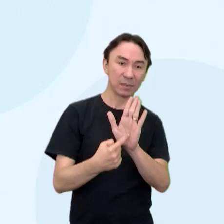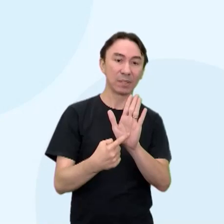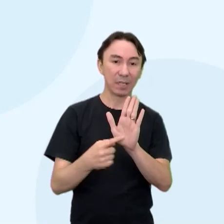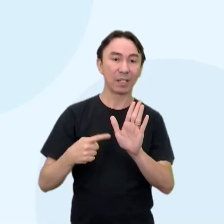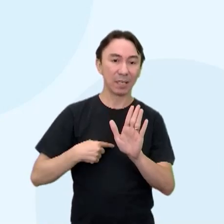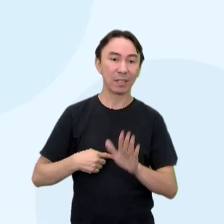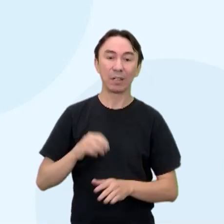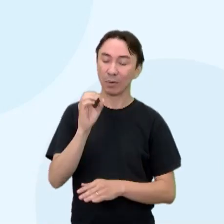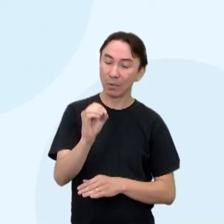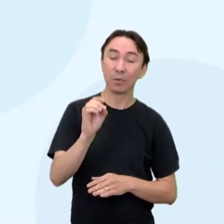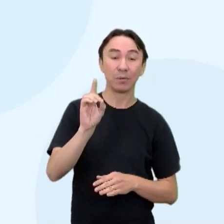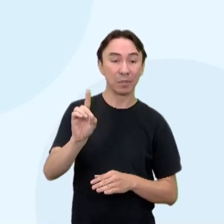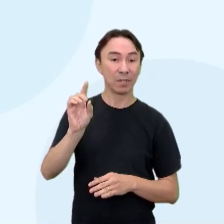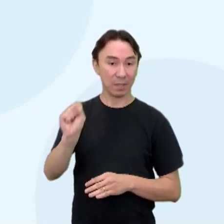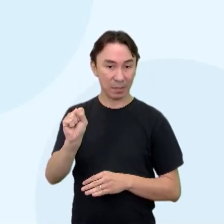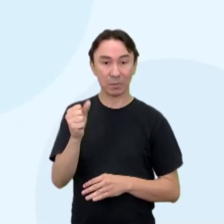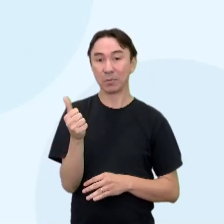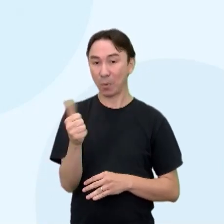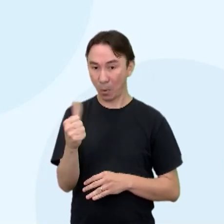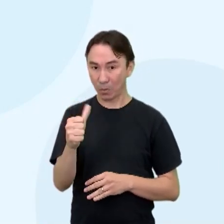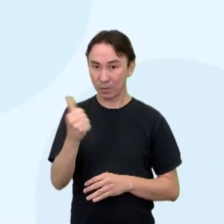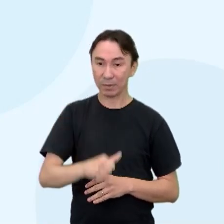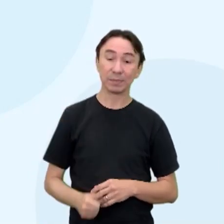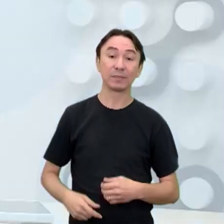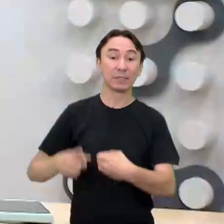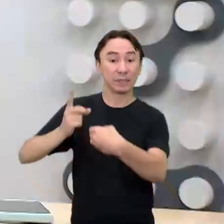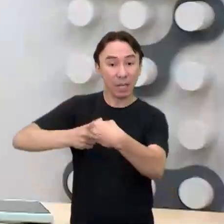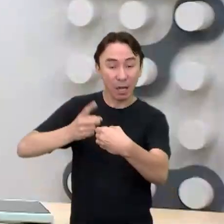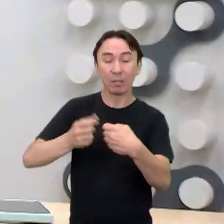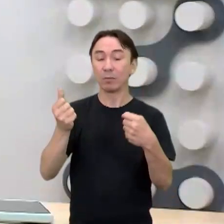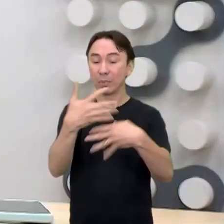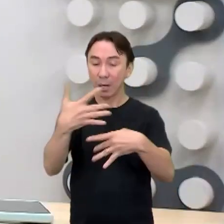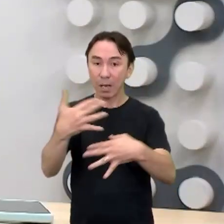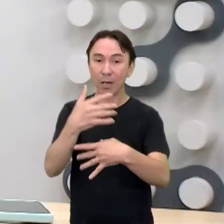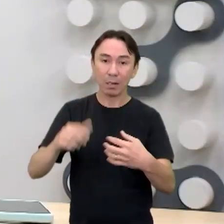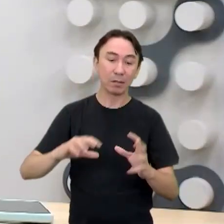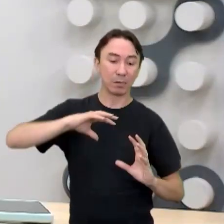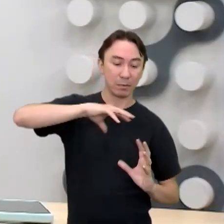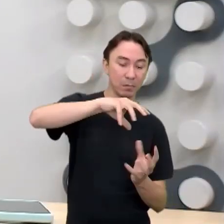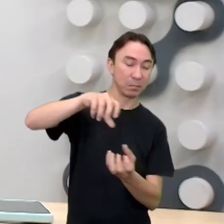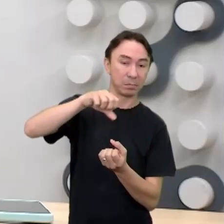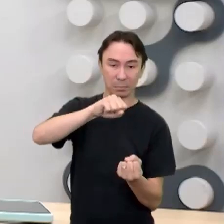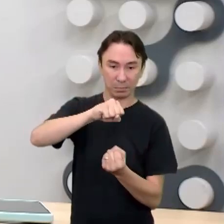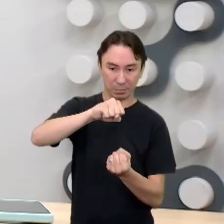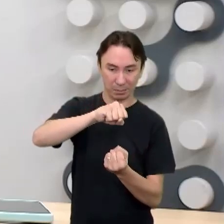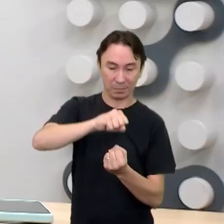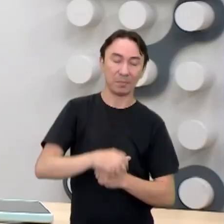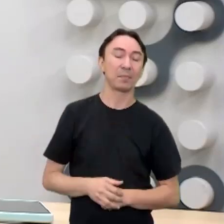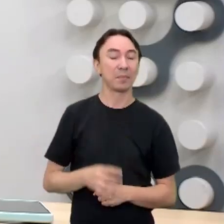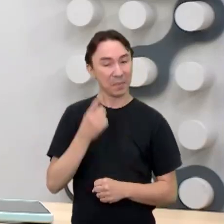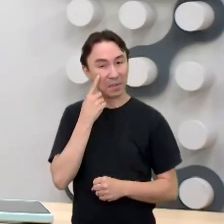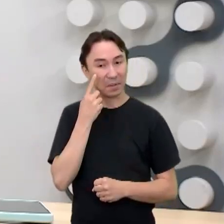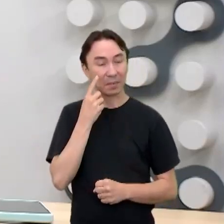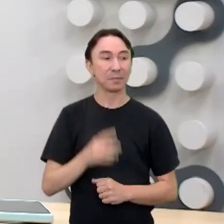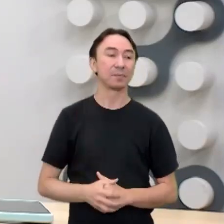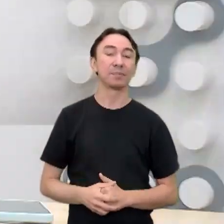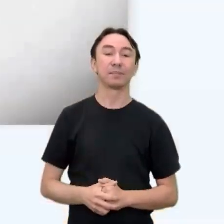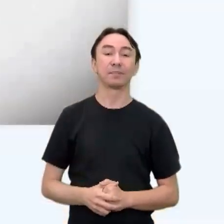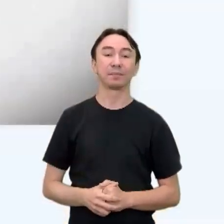11, Cidades e Comunidades Sustentáveis, né, o IBGE explica. Daqui a pouco nós